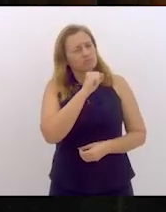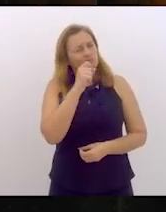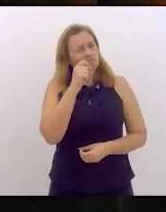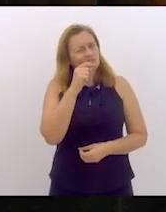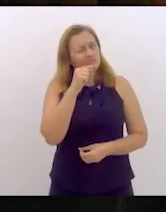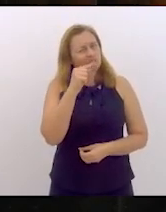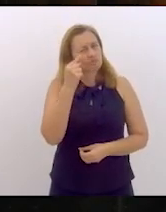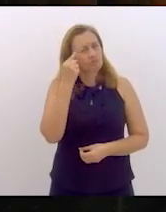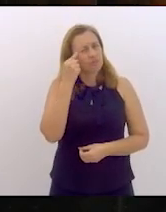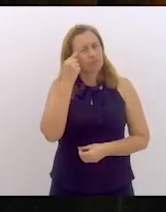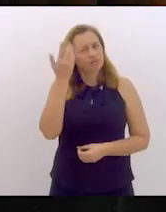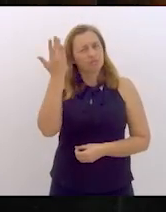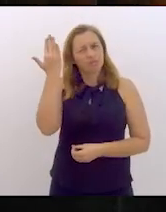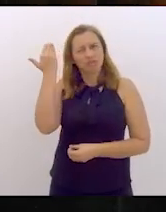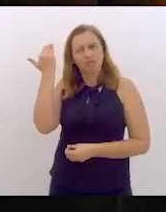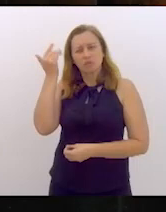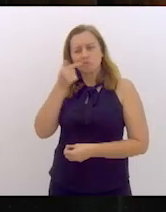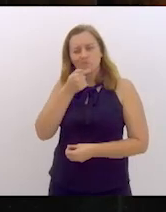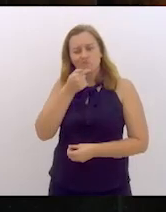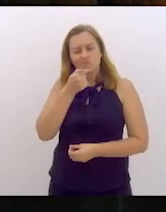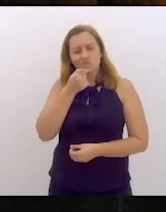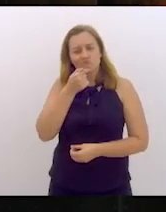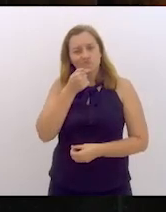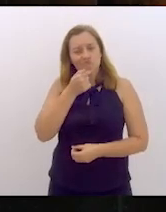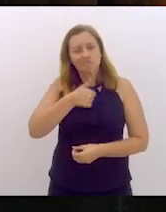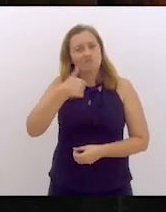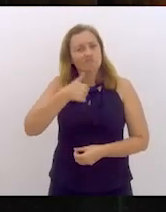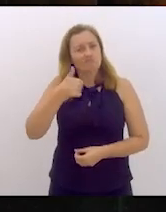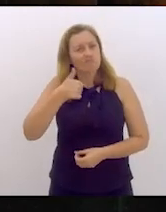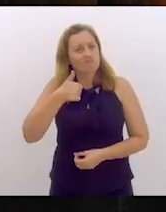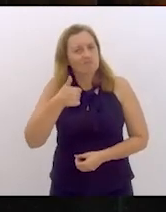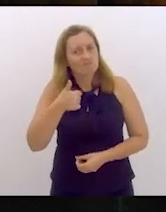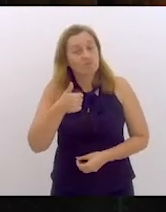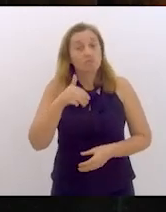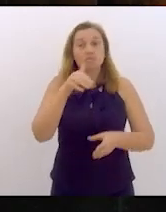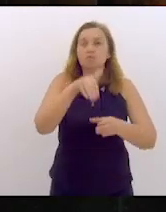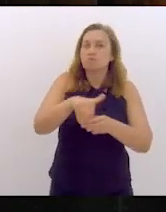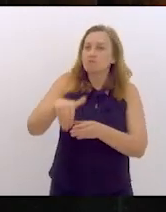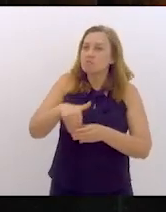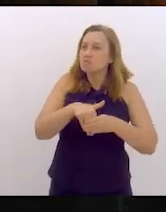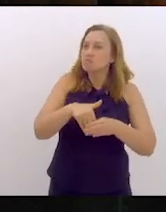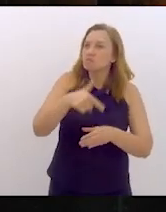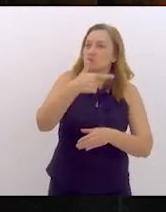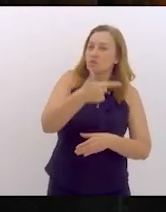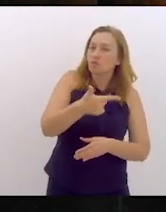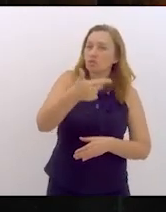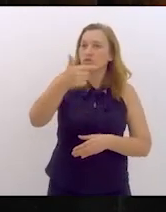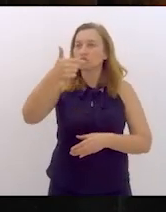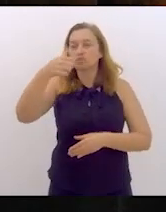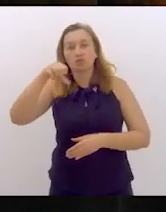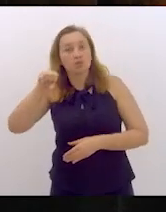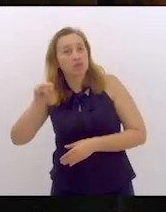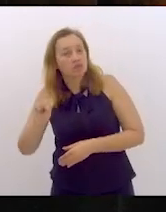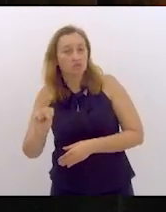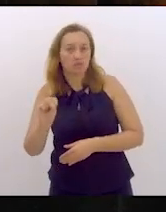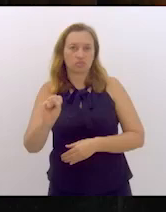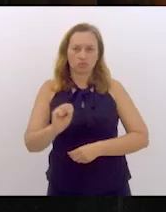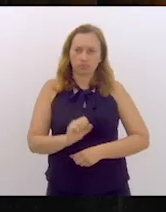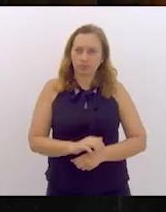ao passado e o primeiro as eleições de 2018